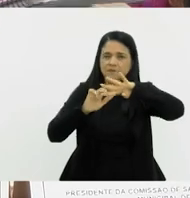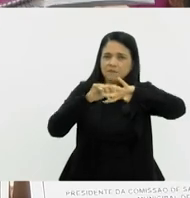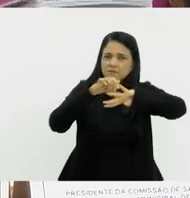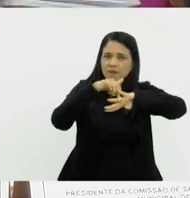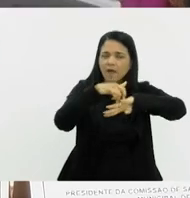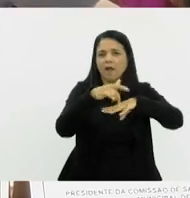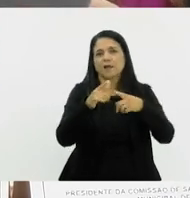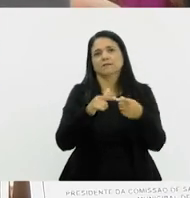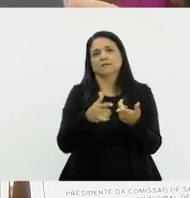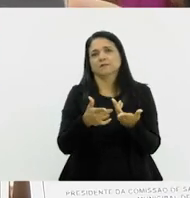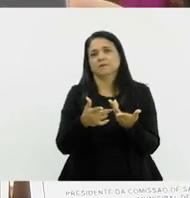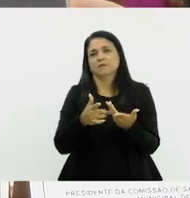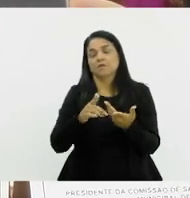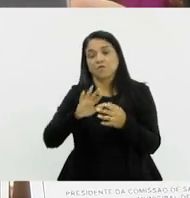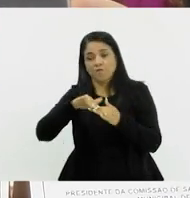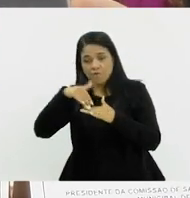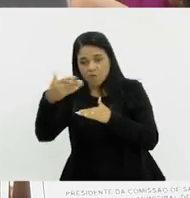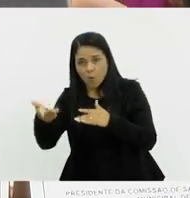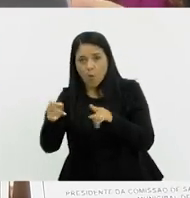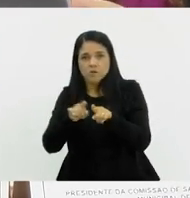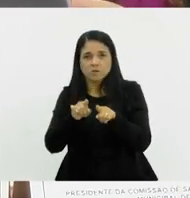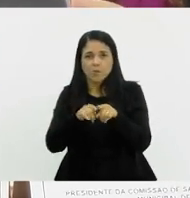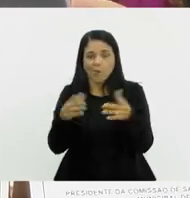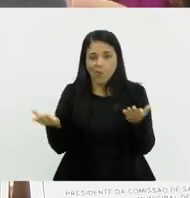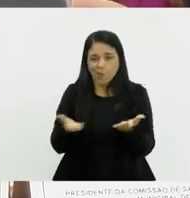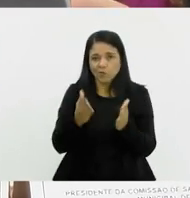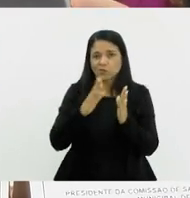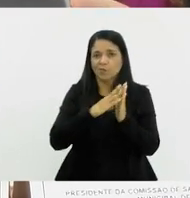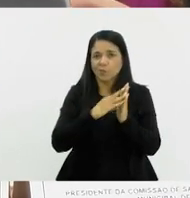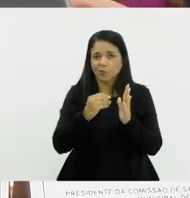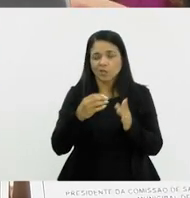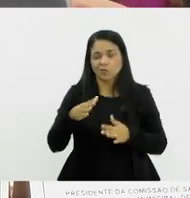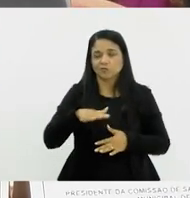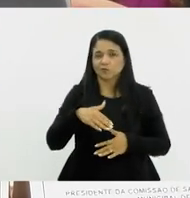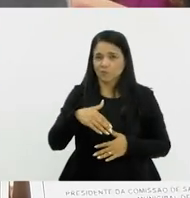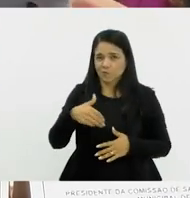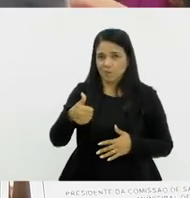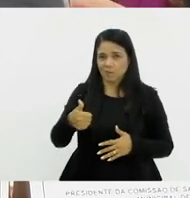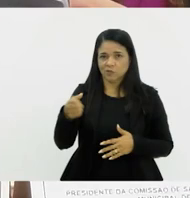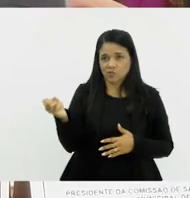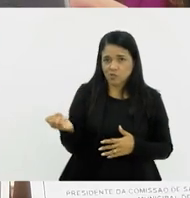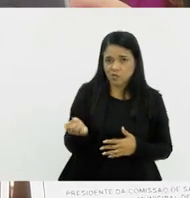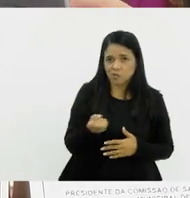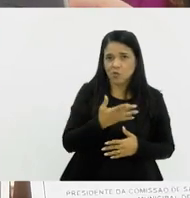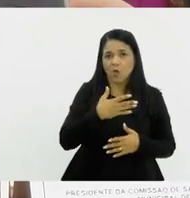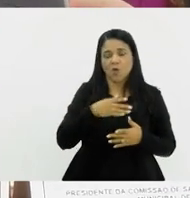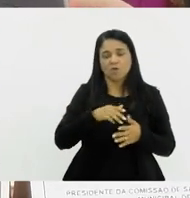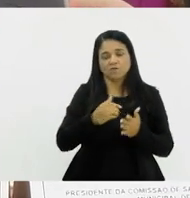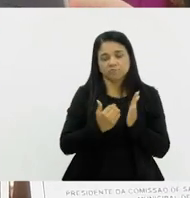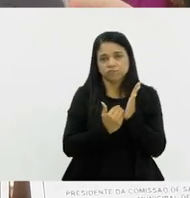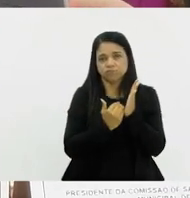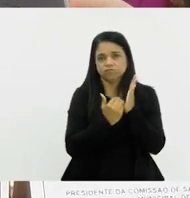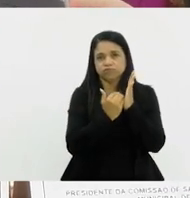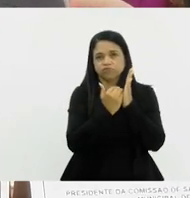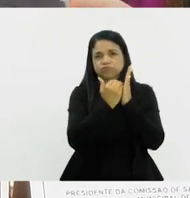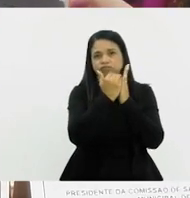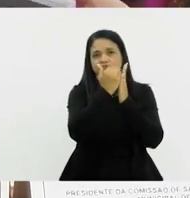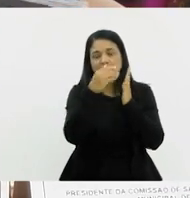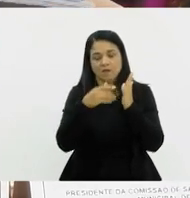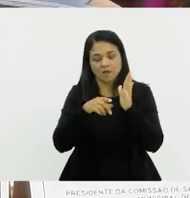externa. Existem outras formas hoje mais modernas de subir com o paciente, né, que ele vai ficar na parte superior, de